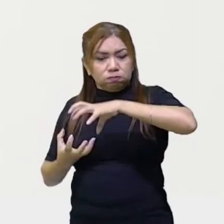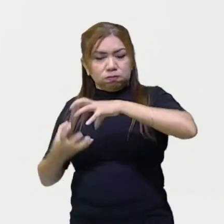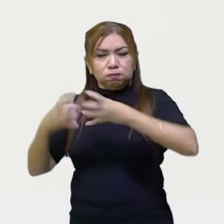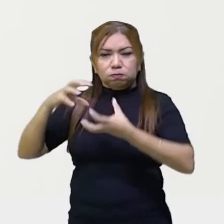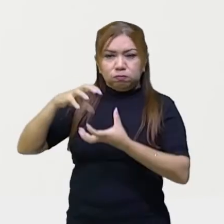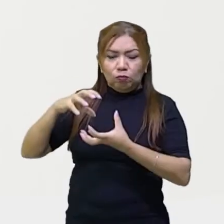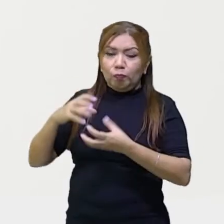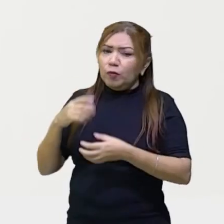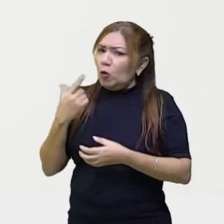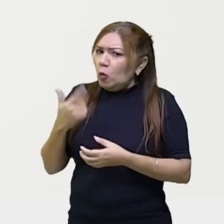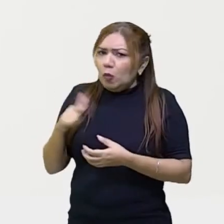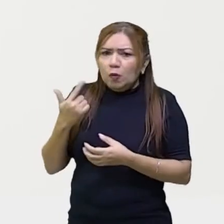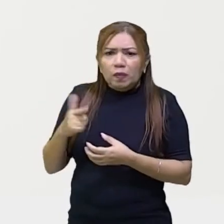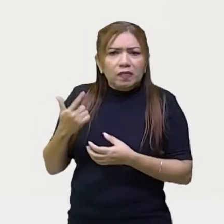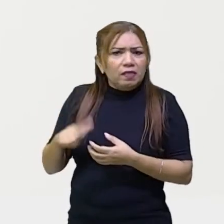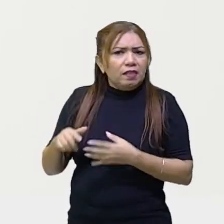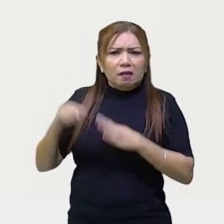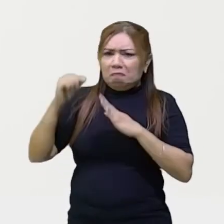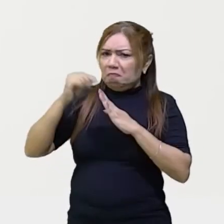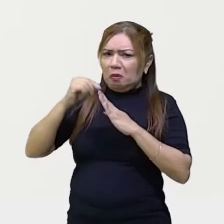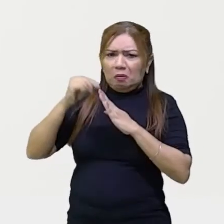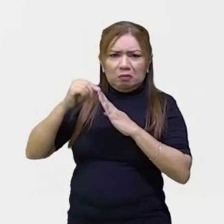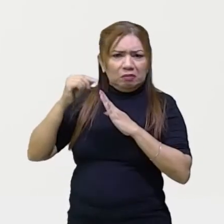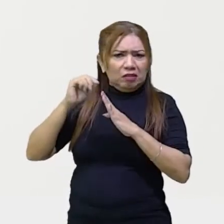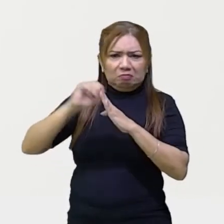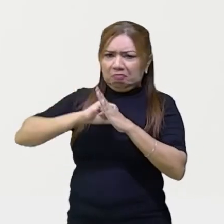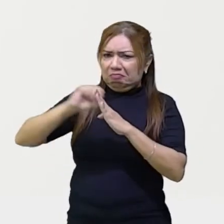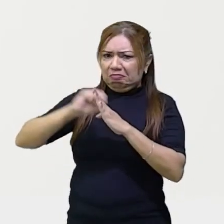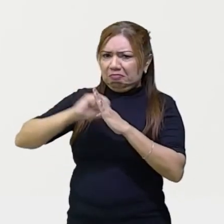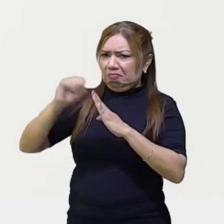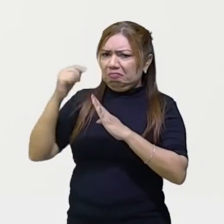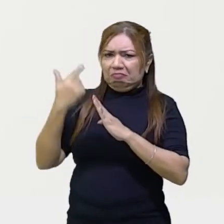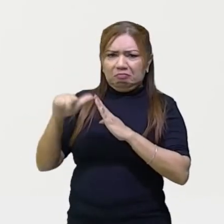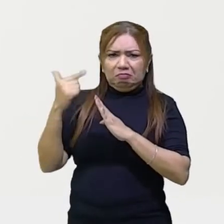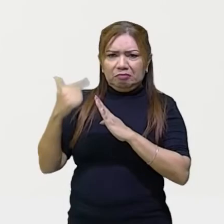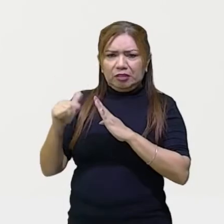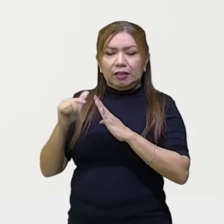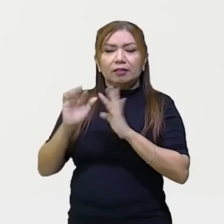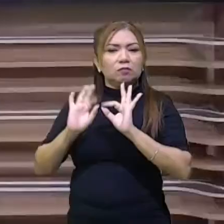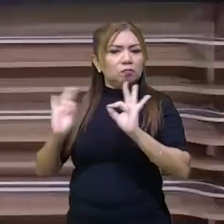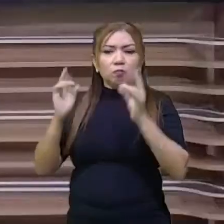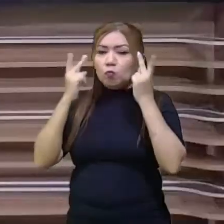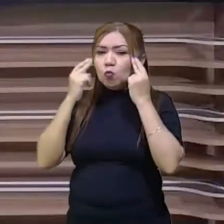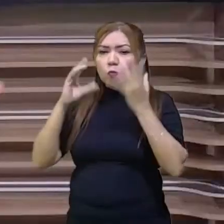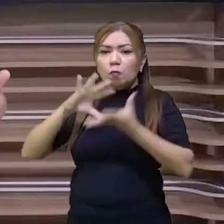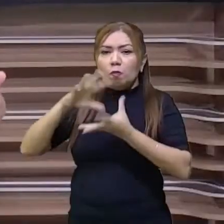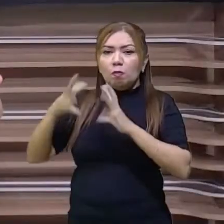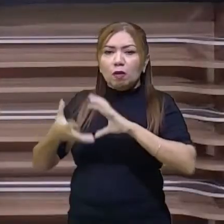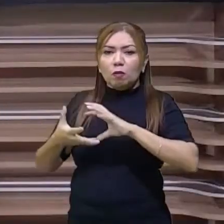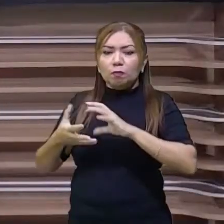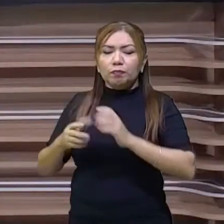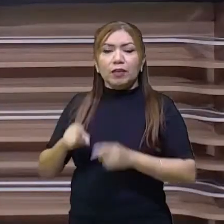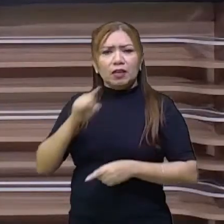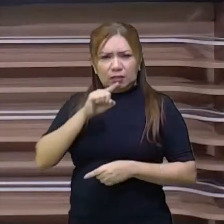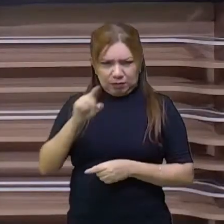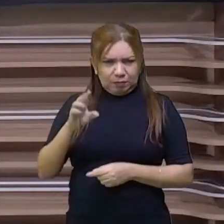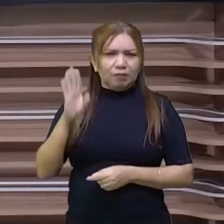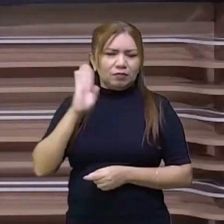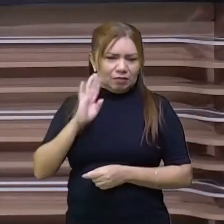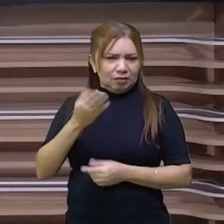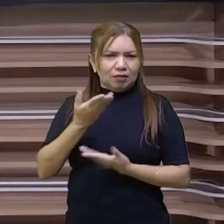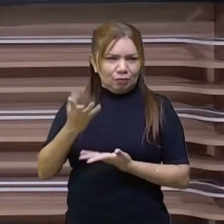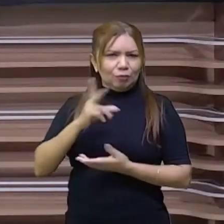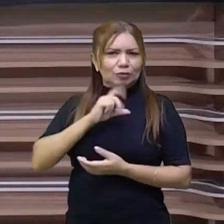não tem arestas beleza achou Bacana Então espero que você tenha gostado